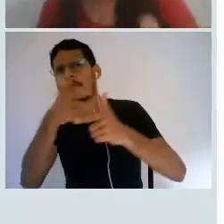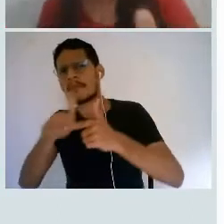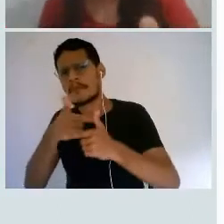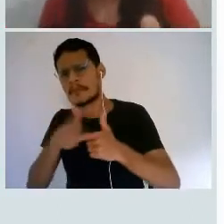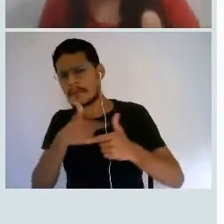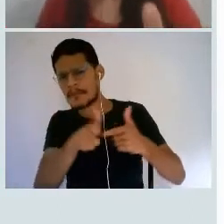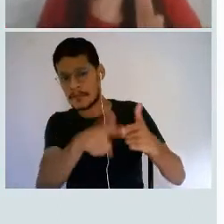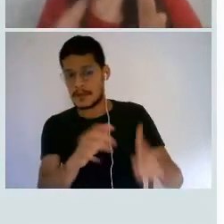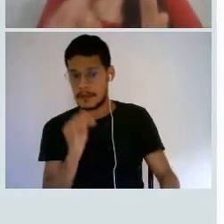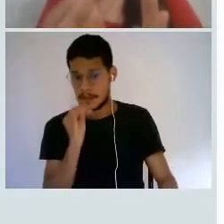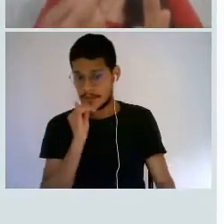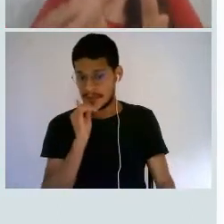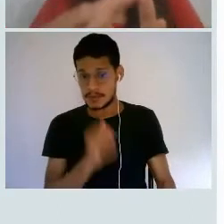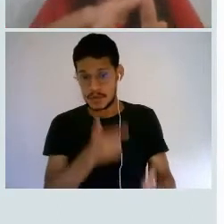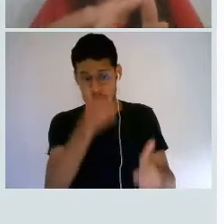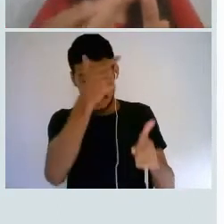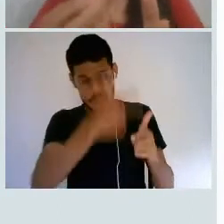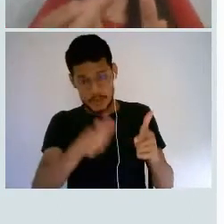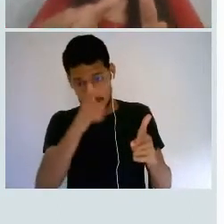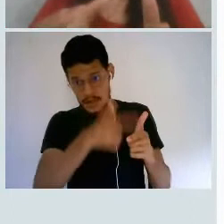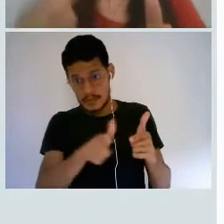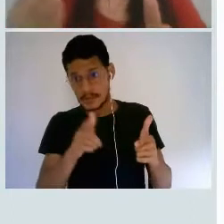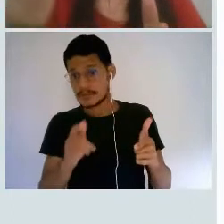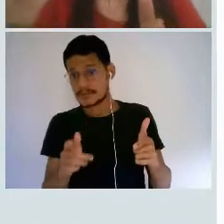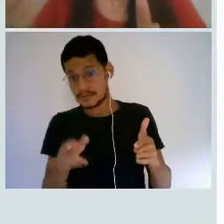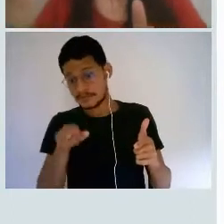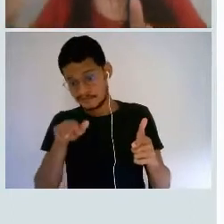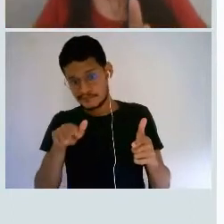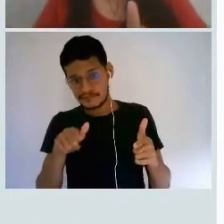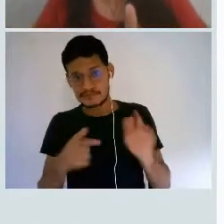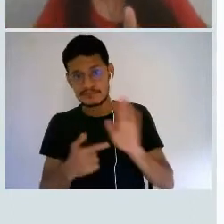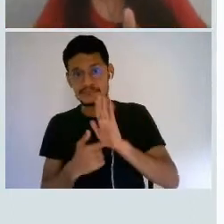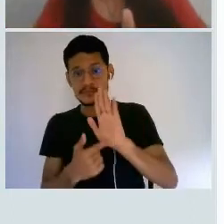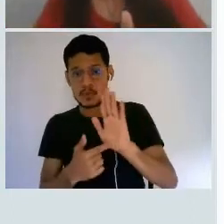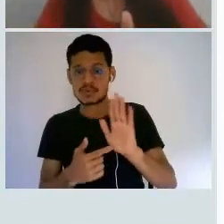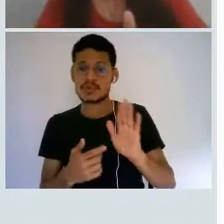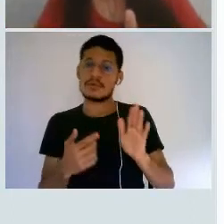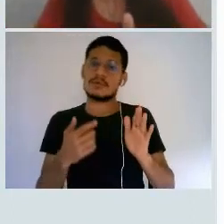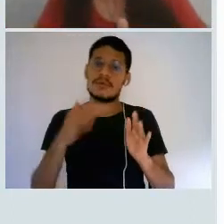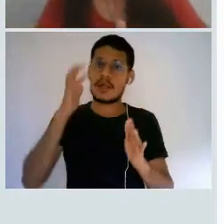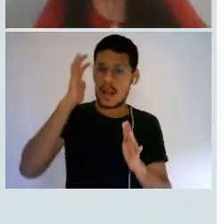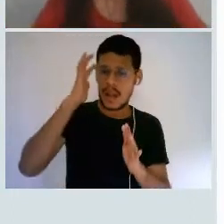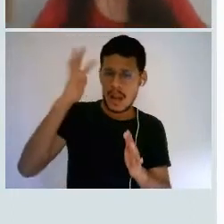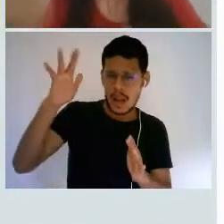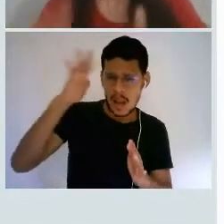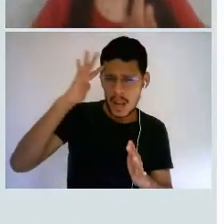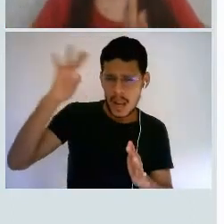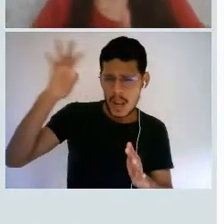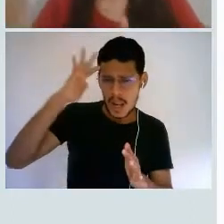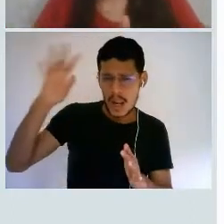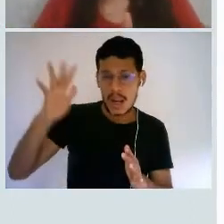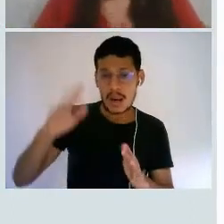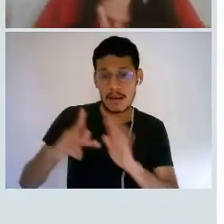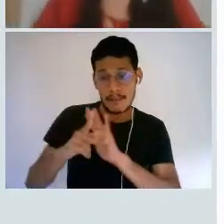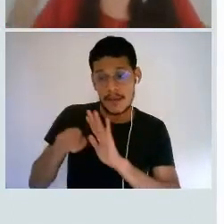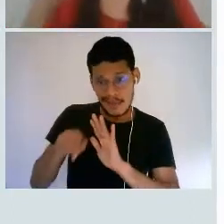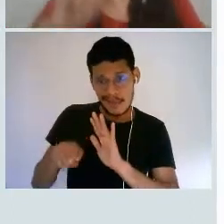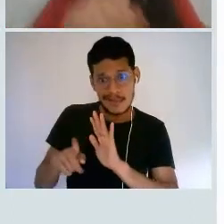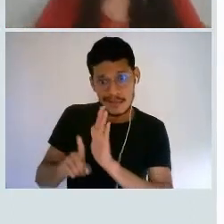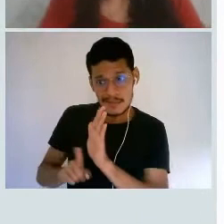do problema que ele vai trazer reflexões a partir das